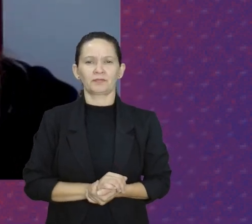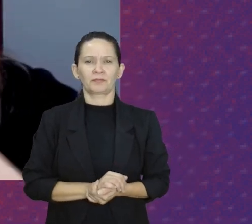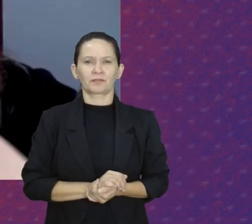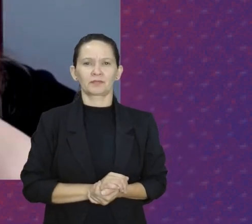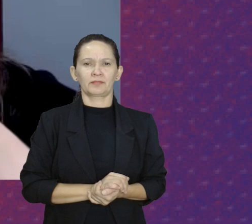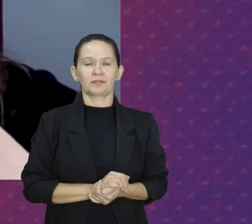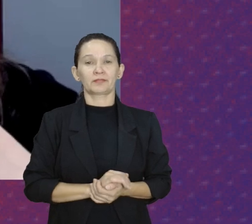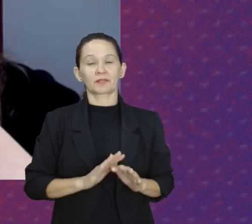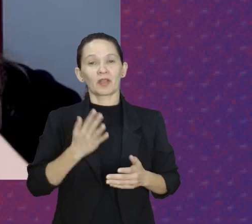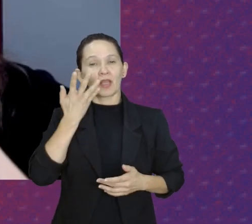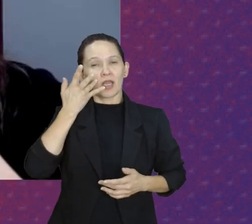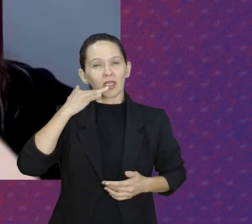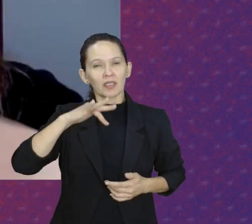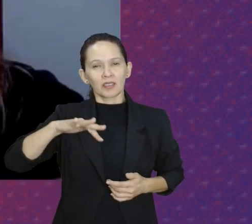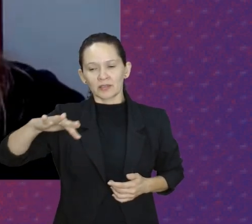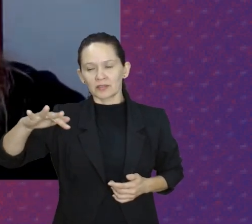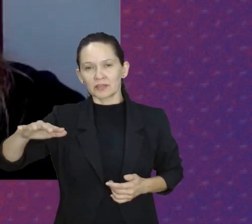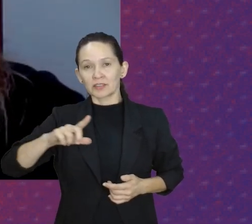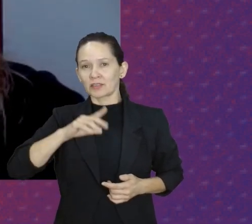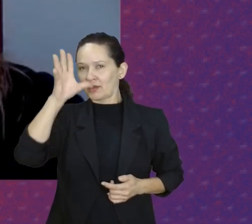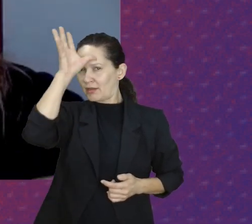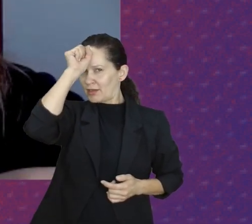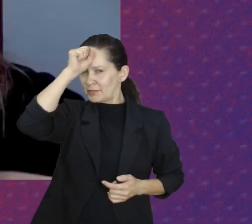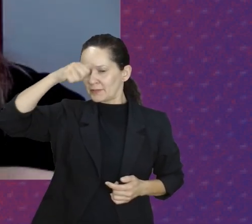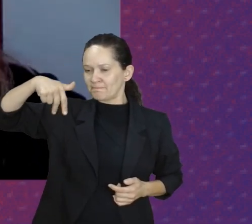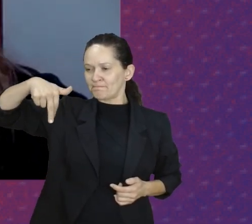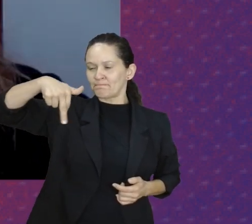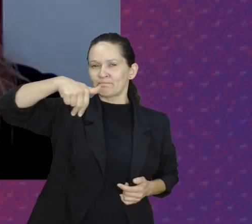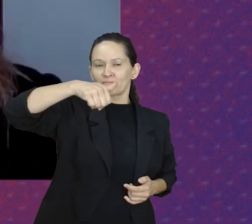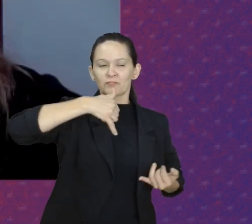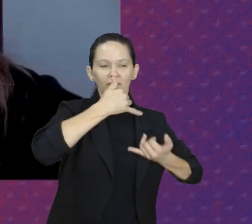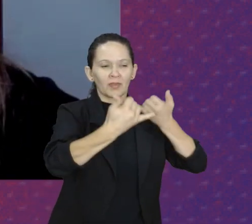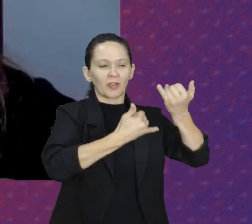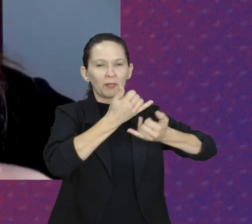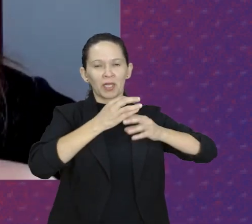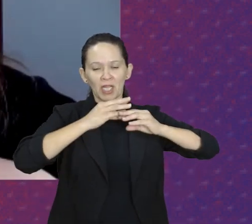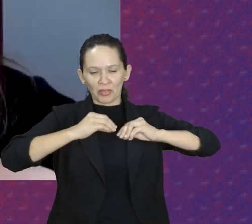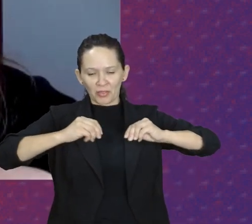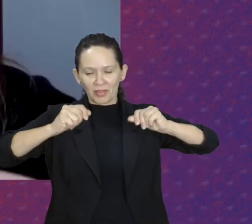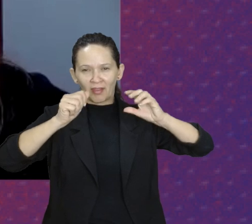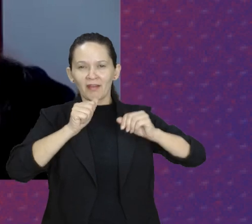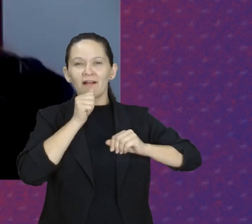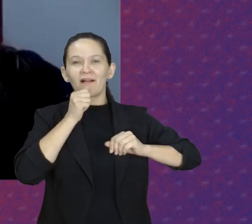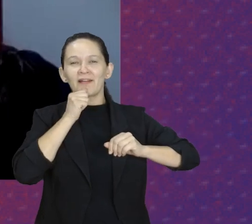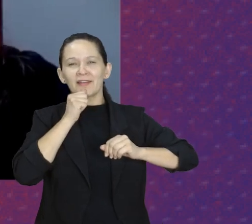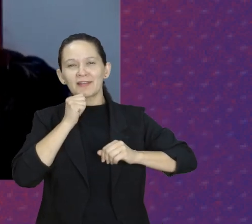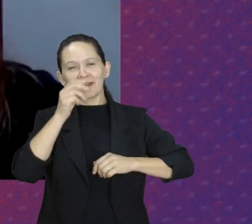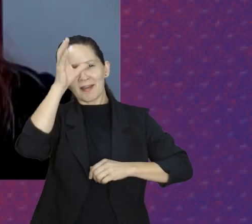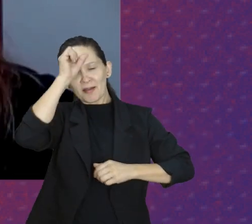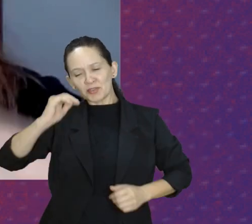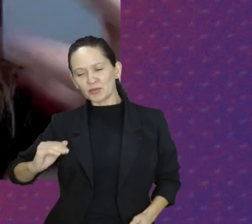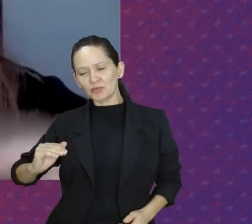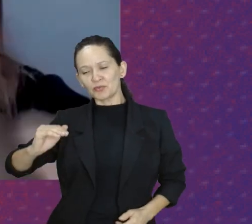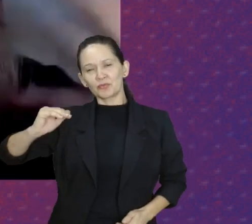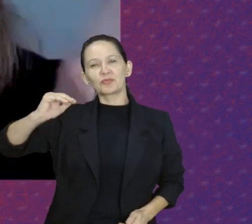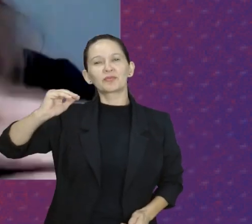A criança que está aprendendo a andar, que está brincando no chão, que está, enfim,